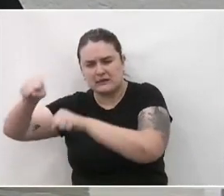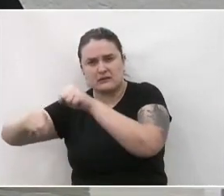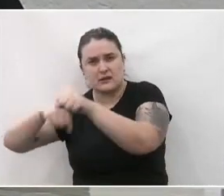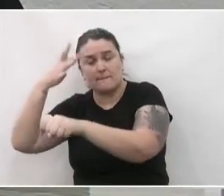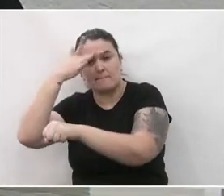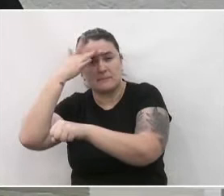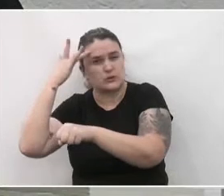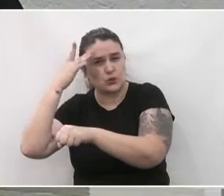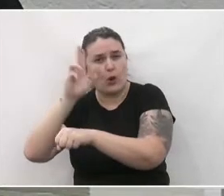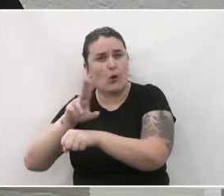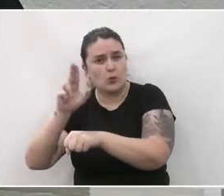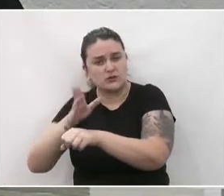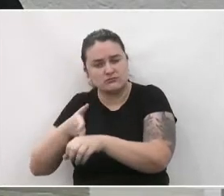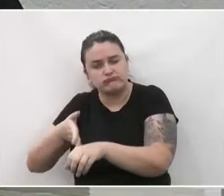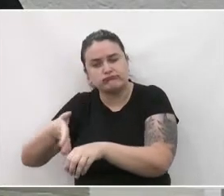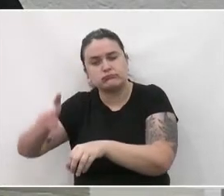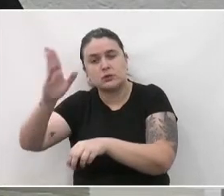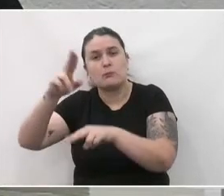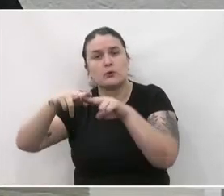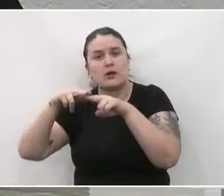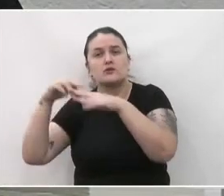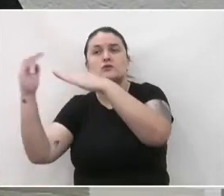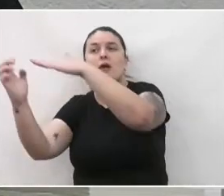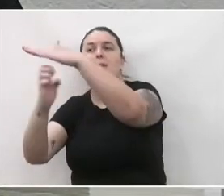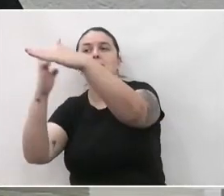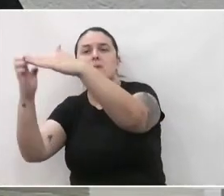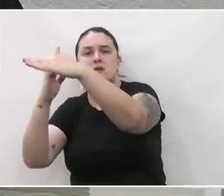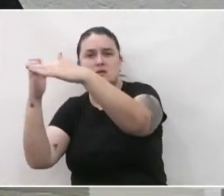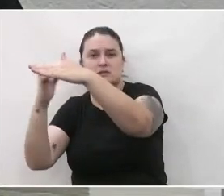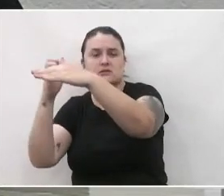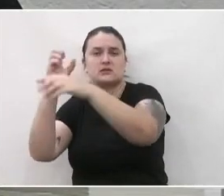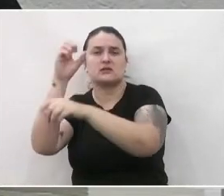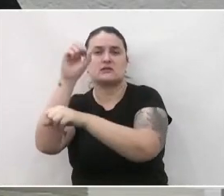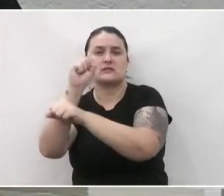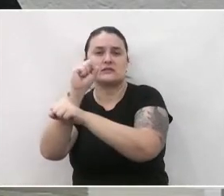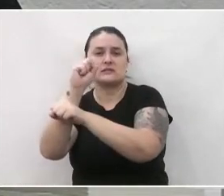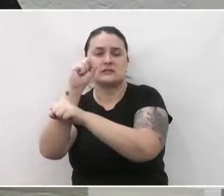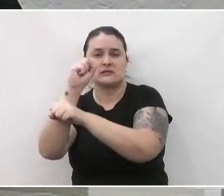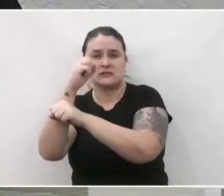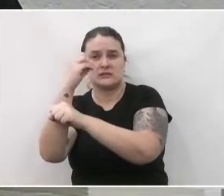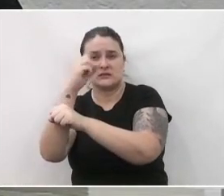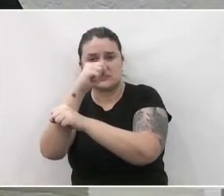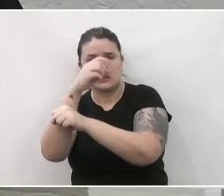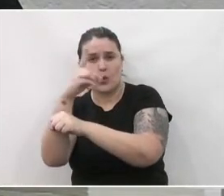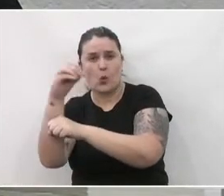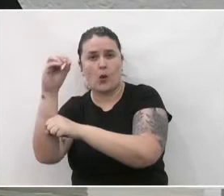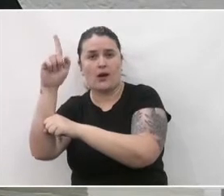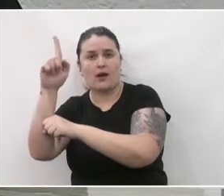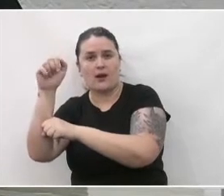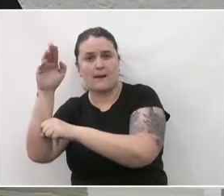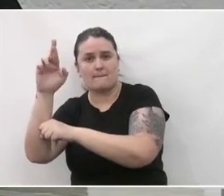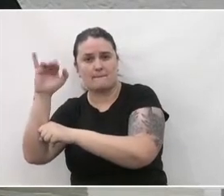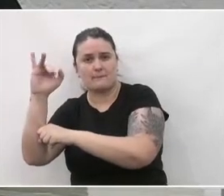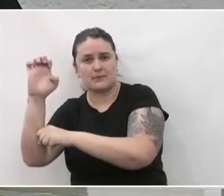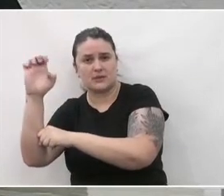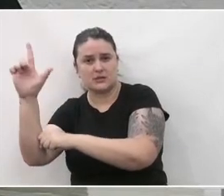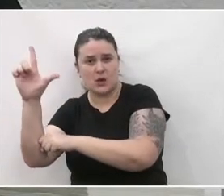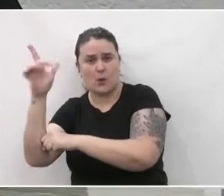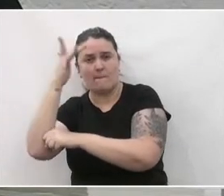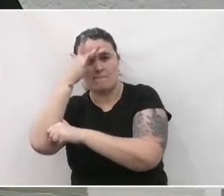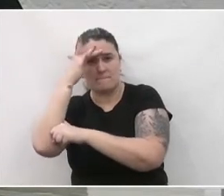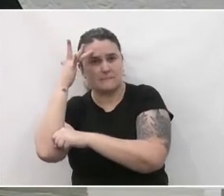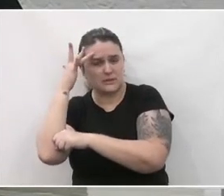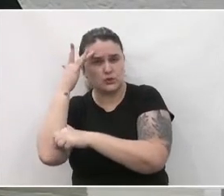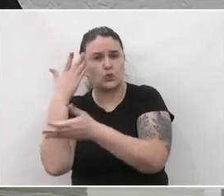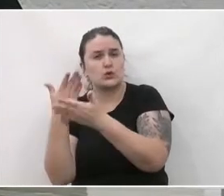que transitam na região, devido às empresas existentes no bairro São Gabriel e também a Uniguaçu, onde muitos dos moradores são